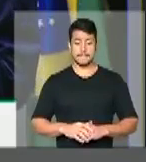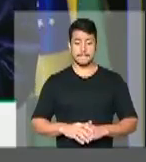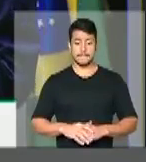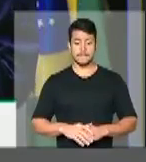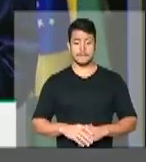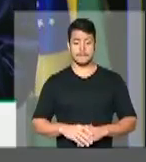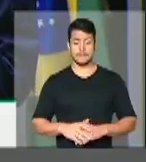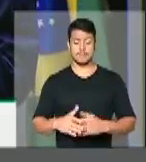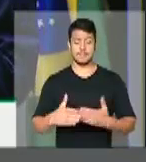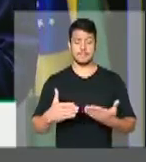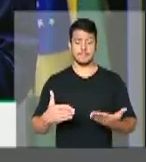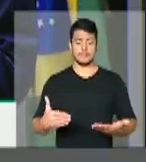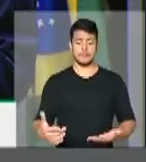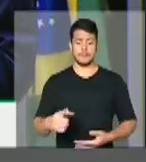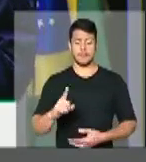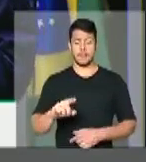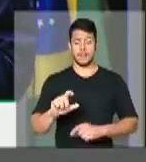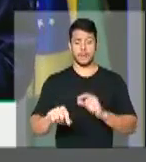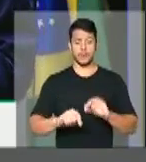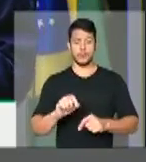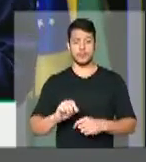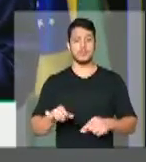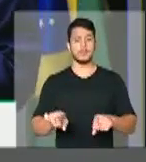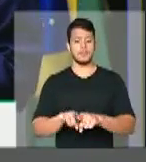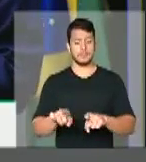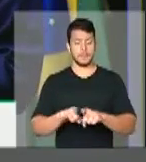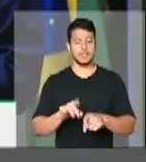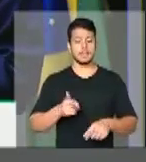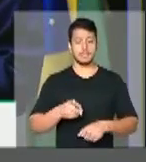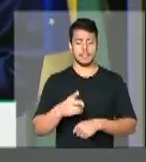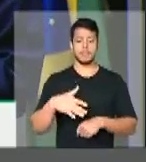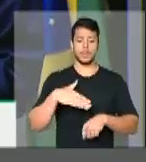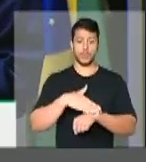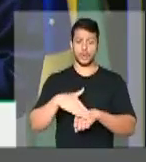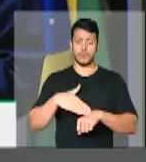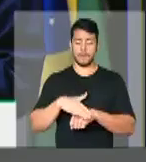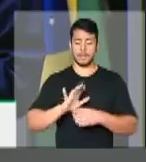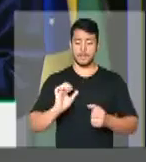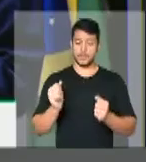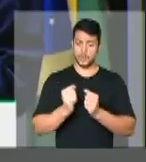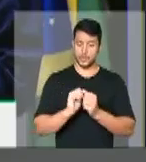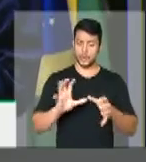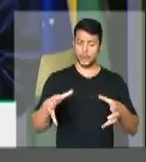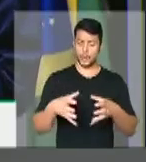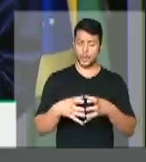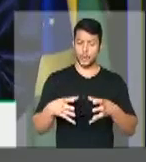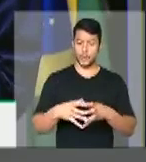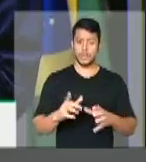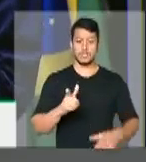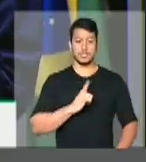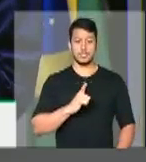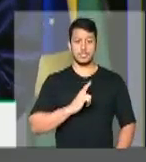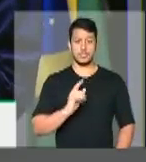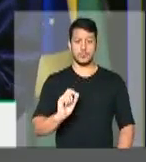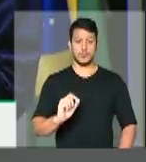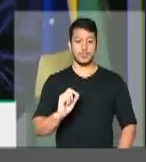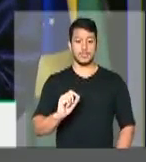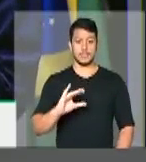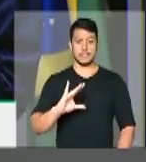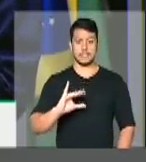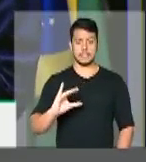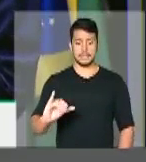E entre os membros da Sociedade Brasileira do Programa da Ciência, que com ele também conversaram, estavam os professores, os